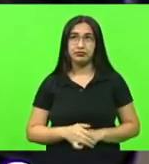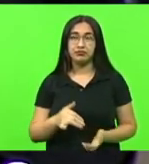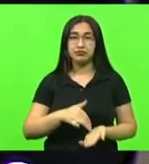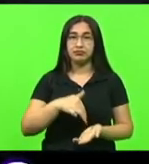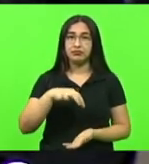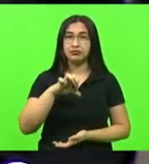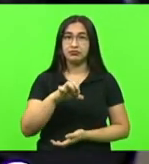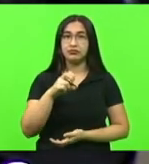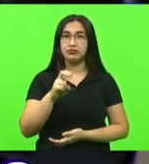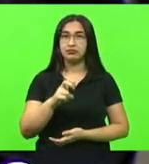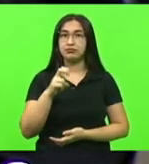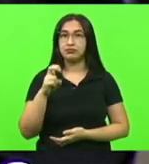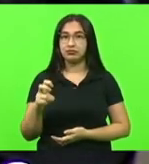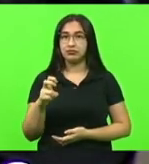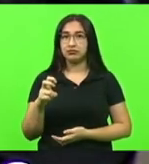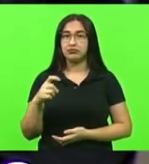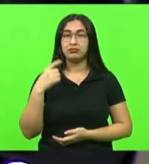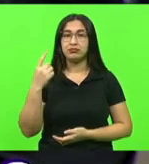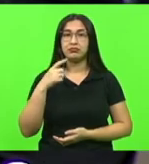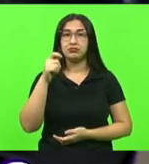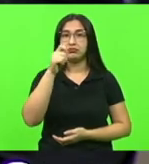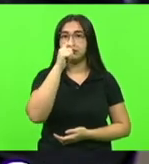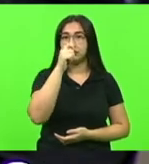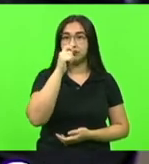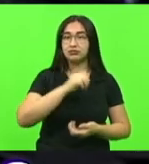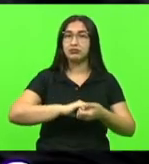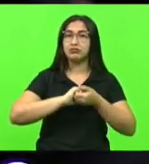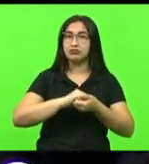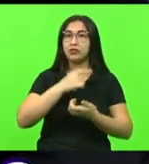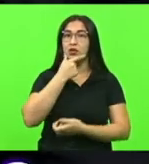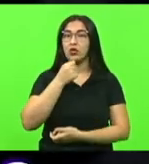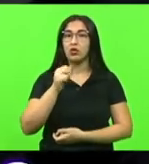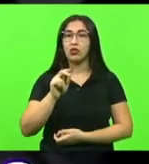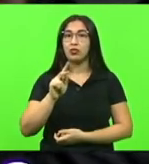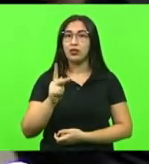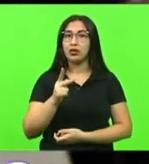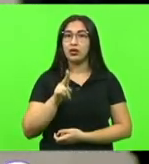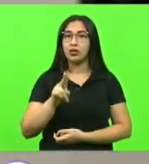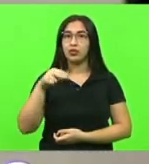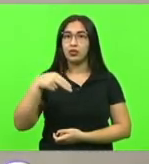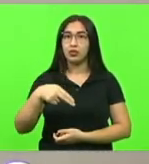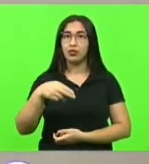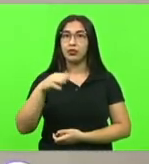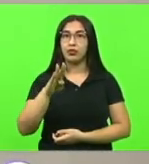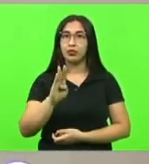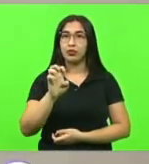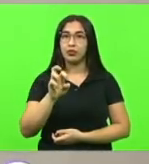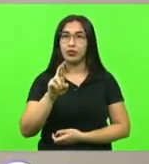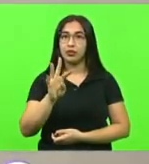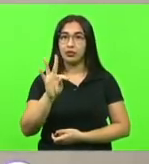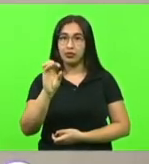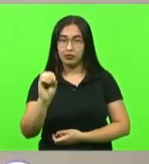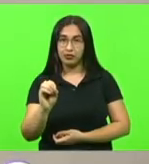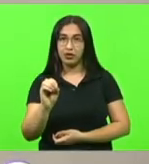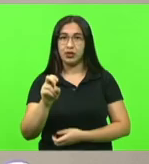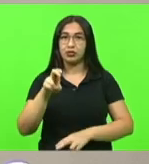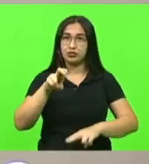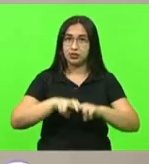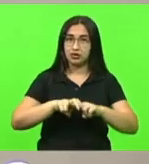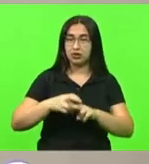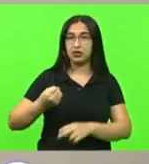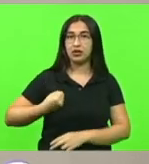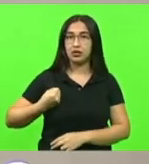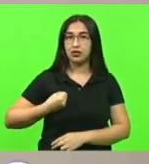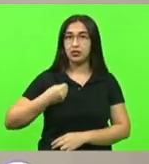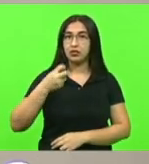Moção 955, autor deputado João Amin, cumprimentando o senhor Humberto Grilo, pela eleição para ocupar a cadeira 22 na Academia Catarinense de Letras.